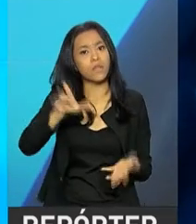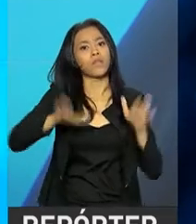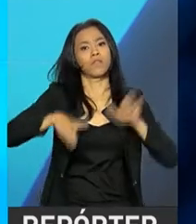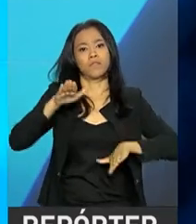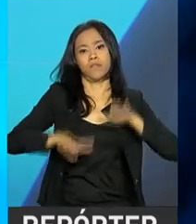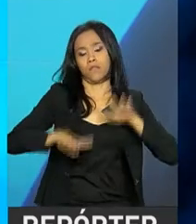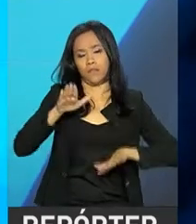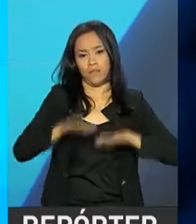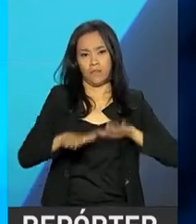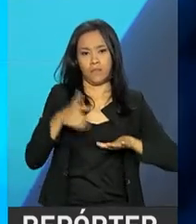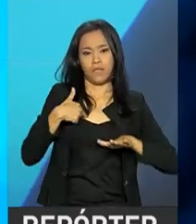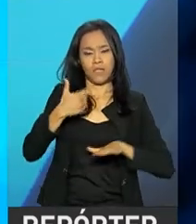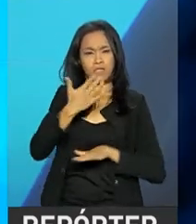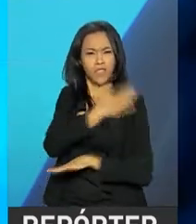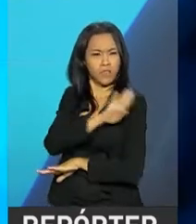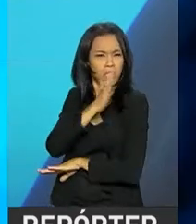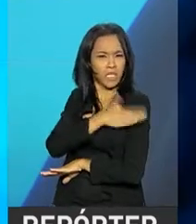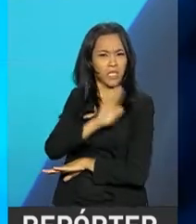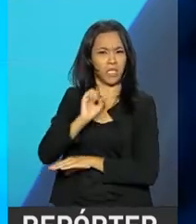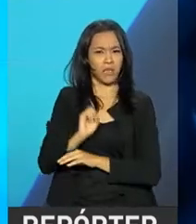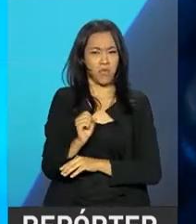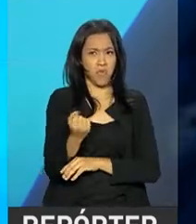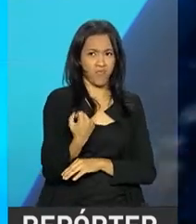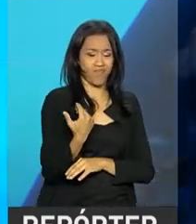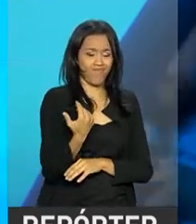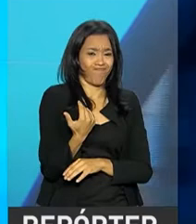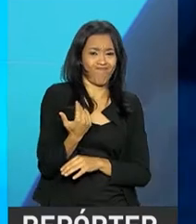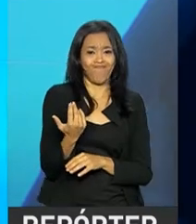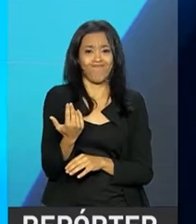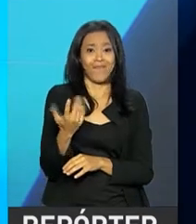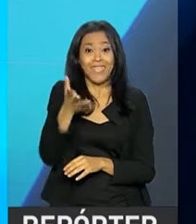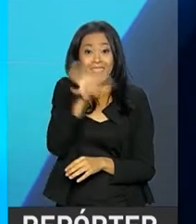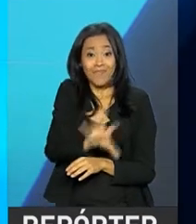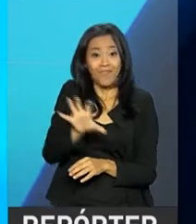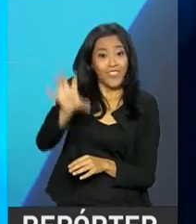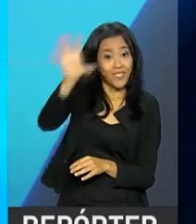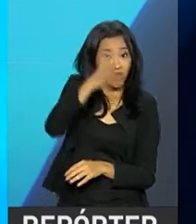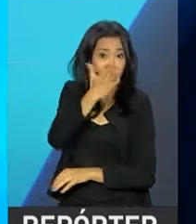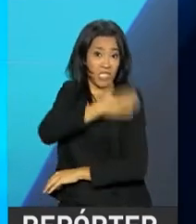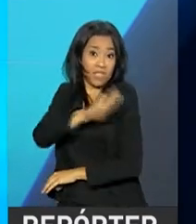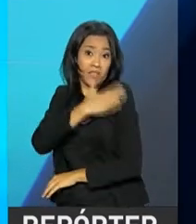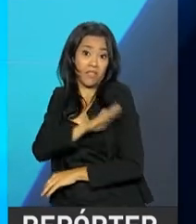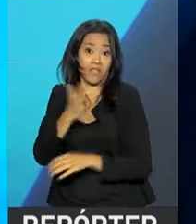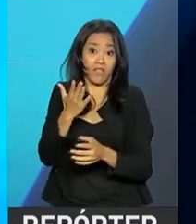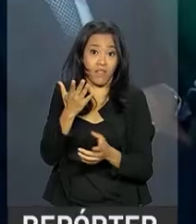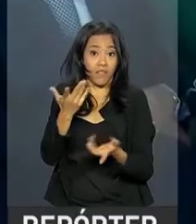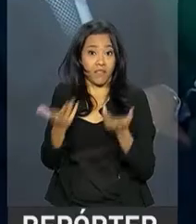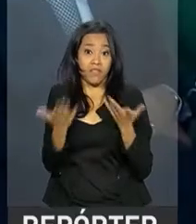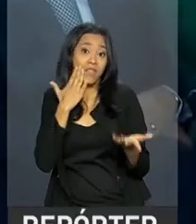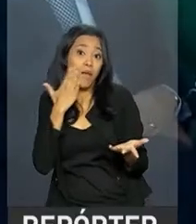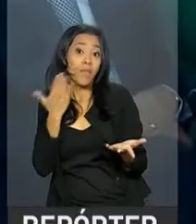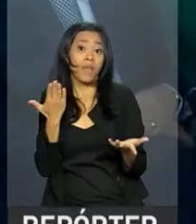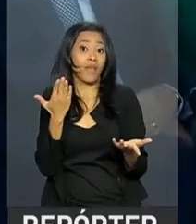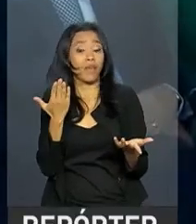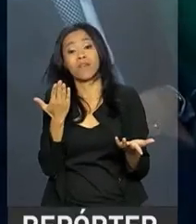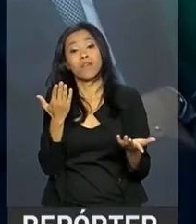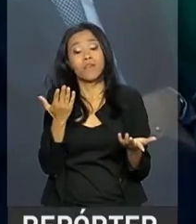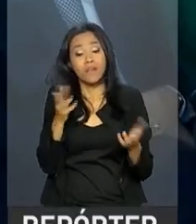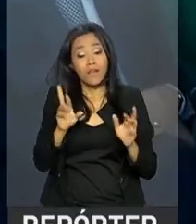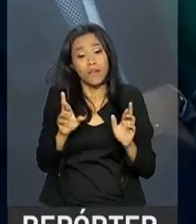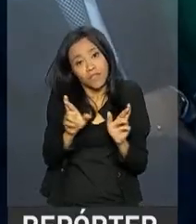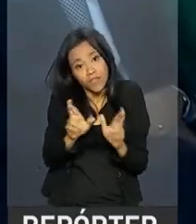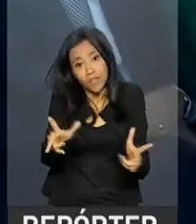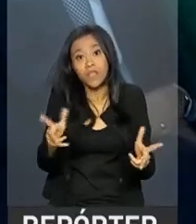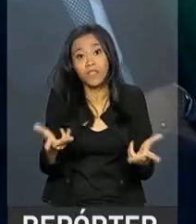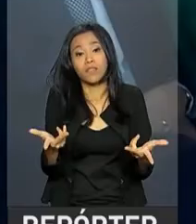vezes, a discriminação ou a diferenciação com a discriminação ou a diferença feita. Não foi sem razão